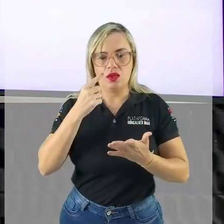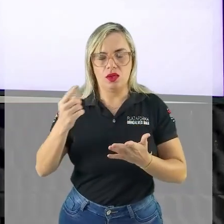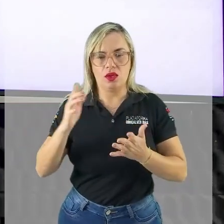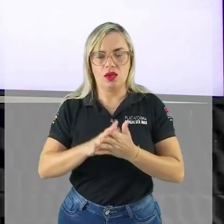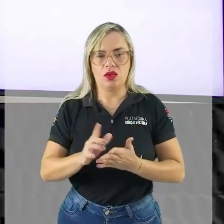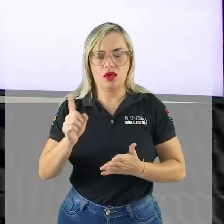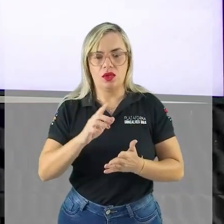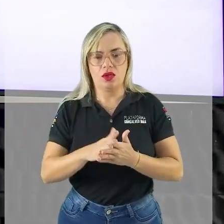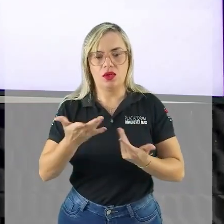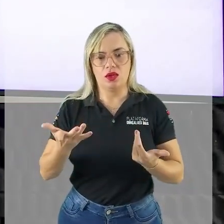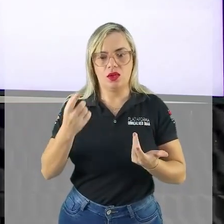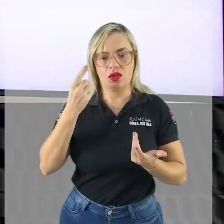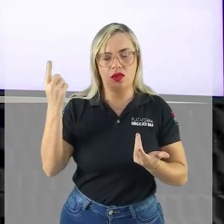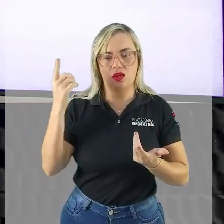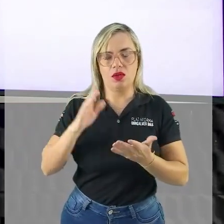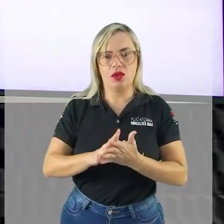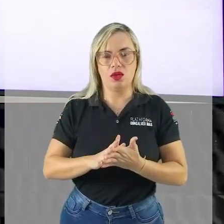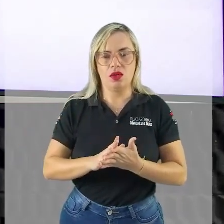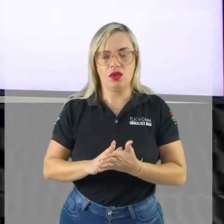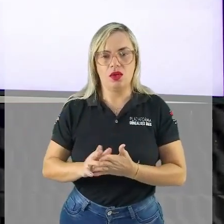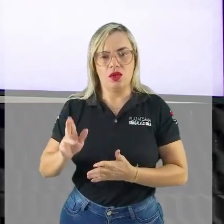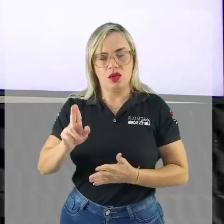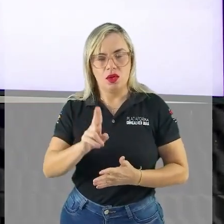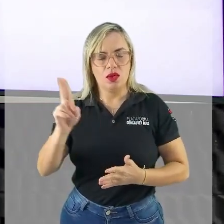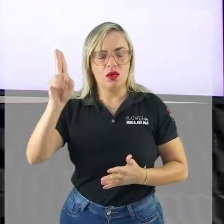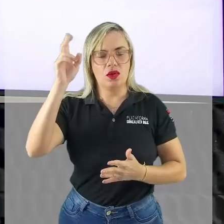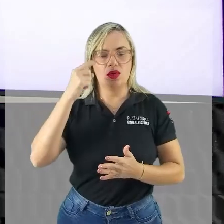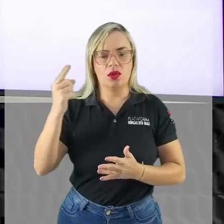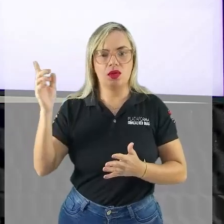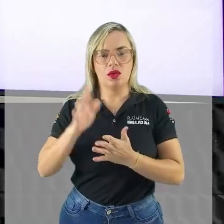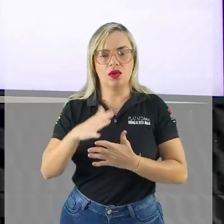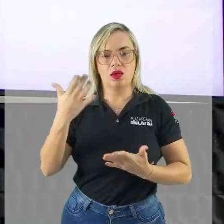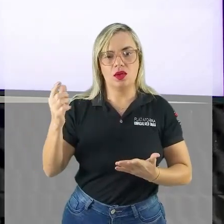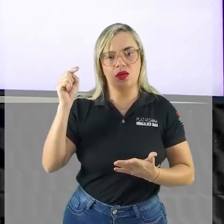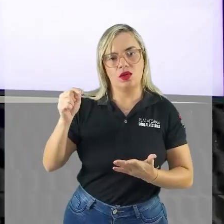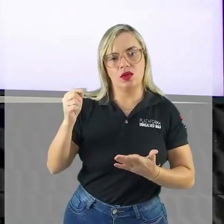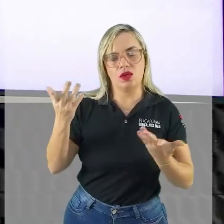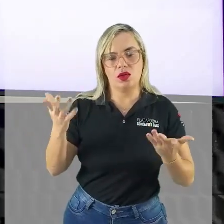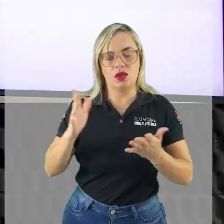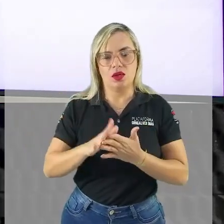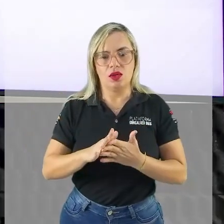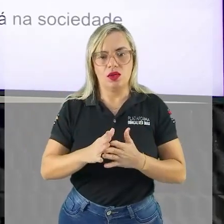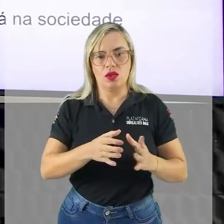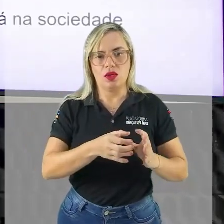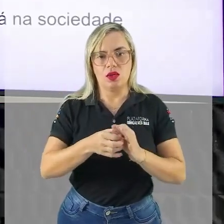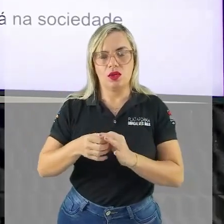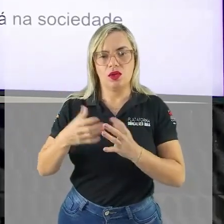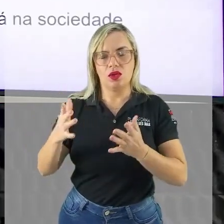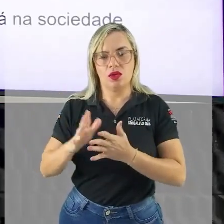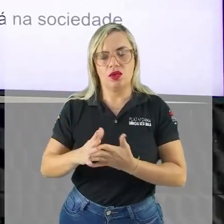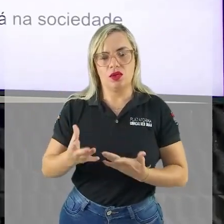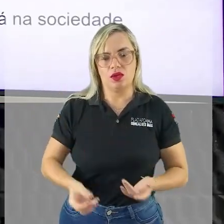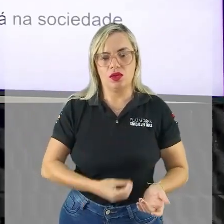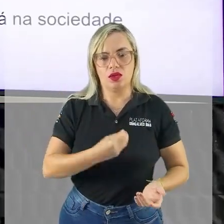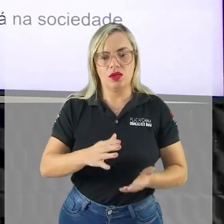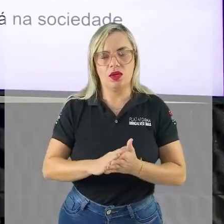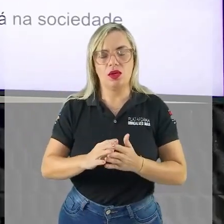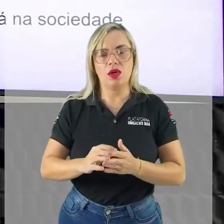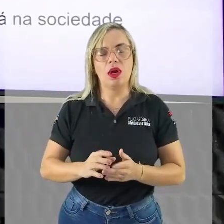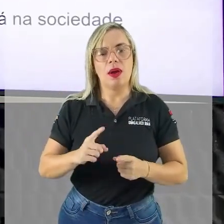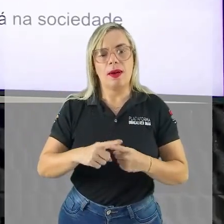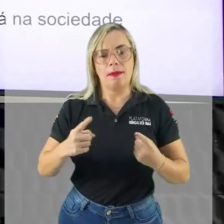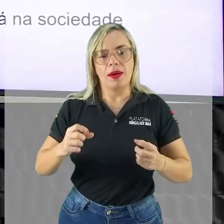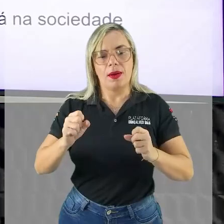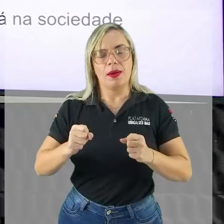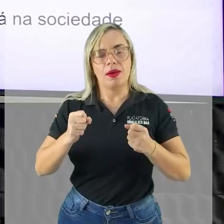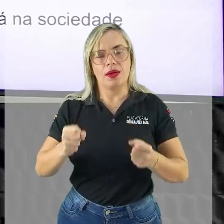bem utópico, como o próprio nome já diz, né? Não é o cenário que a gente vive, mas você pode fazer essa contraposição, tá? O Ateneu,